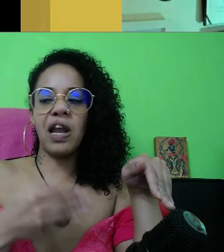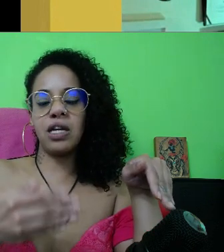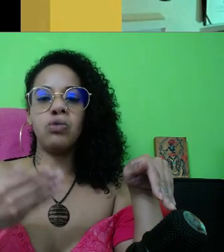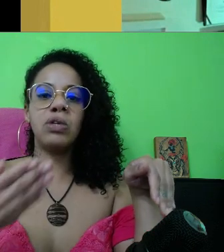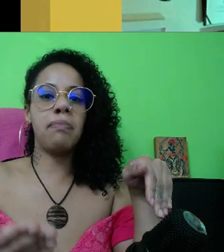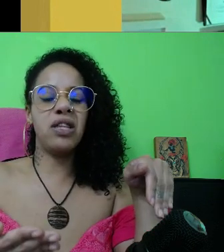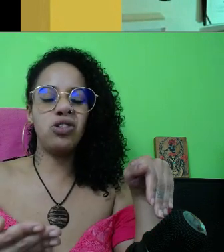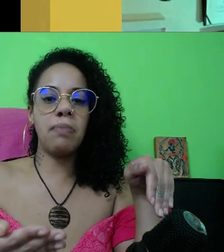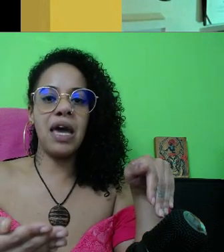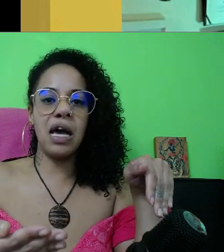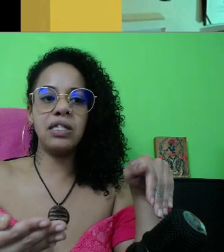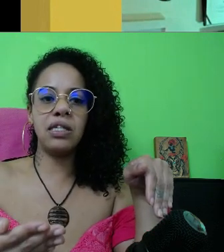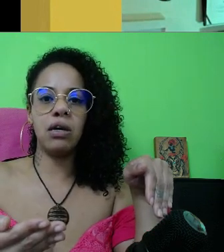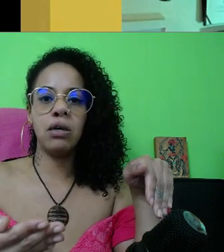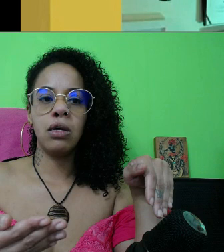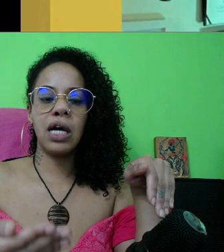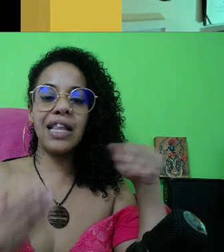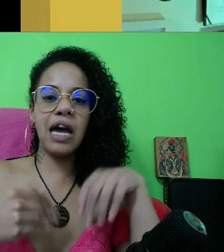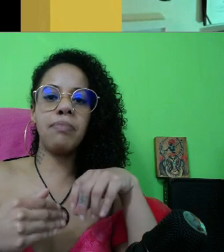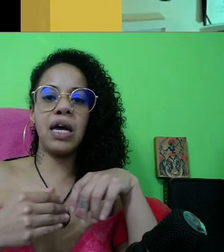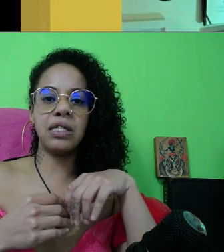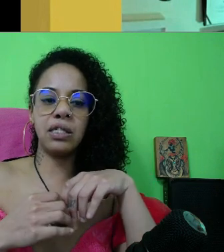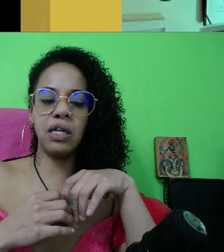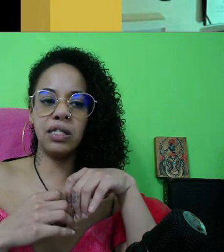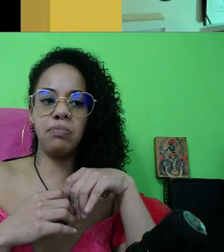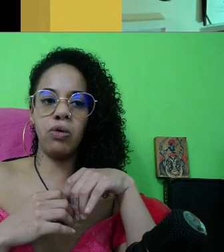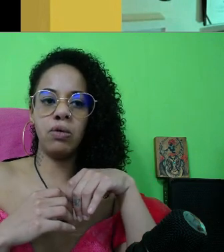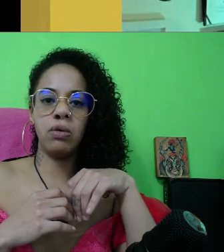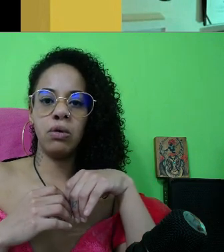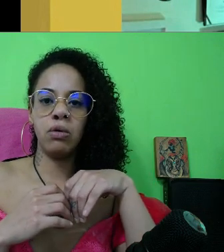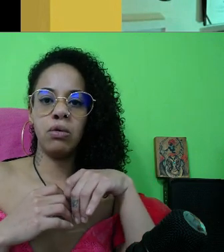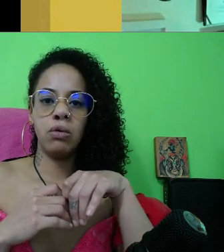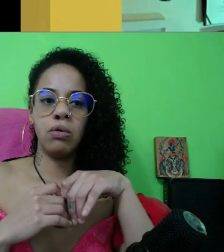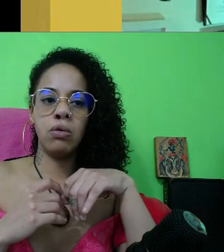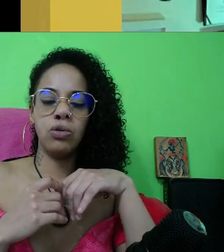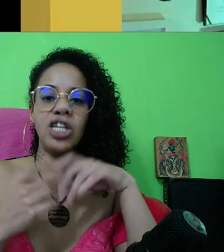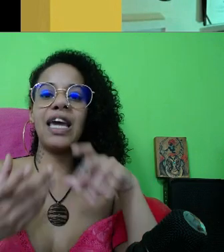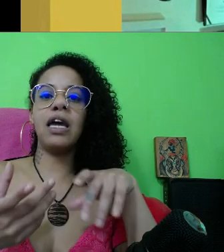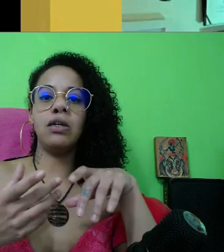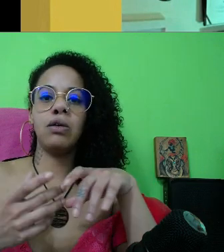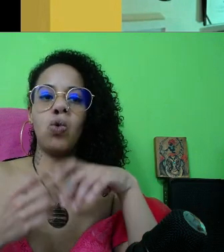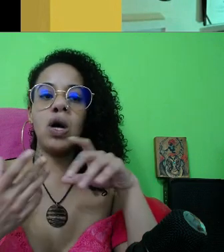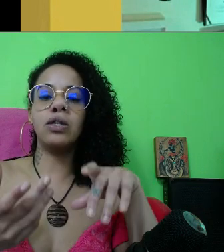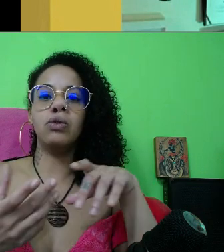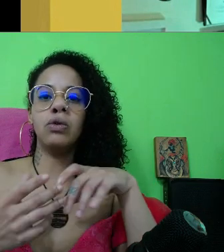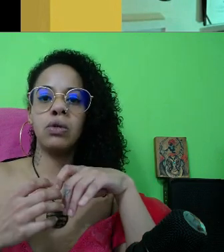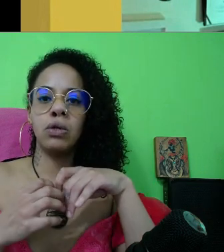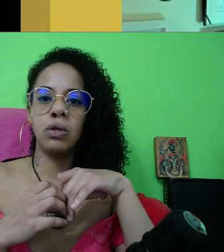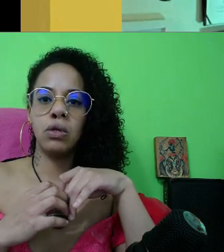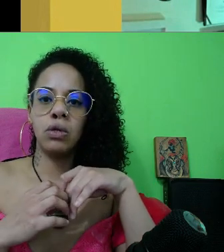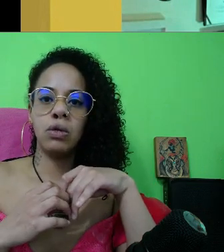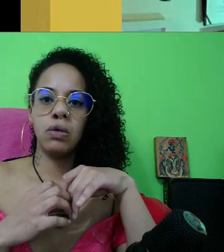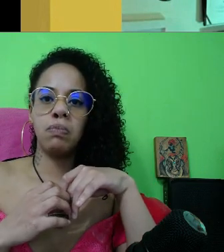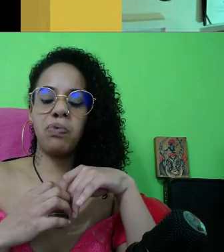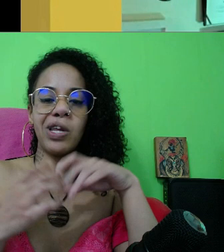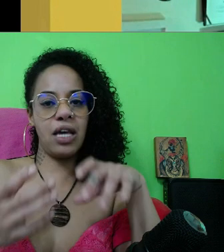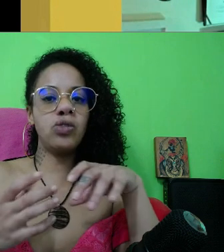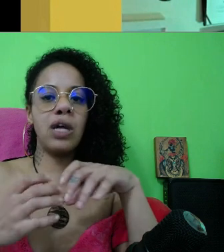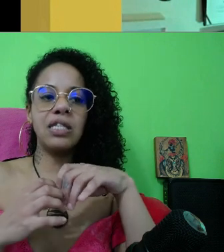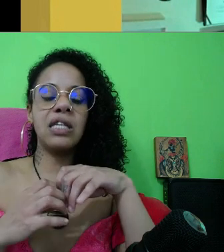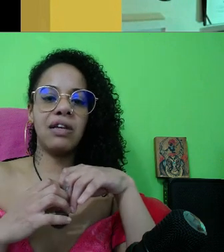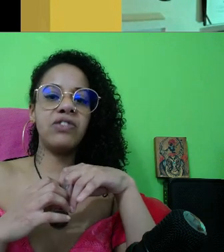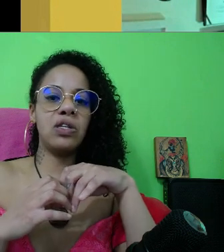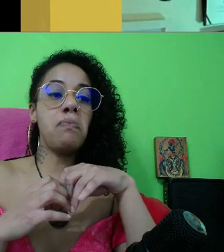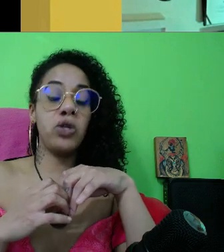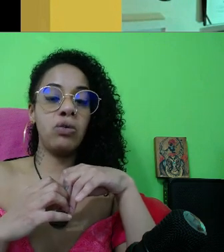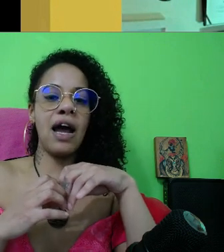falar que não tem medo de ameaça Cadê a ameaça que você recebeu de quem quando porque